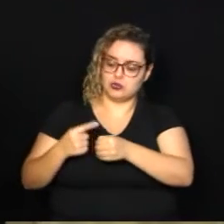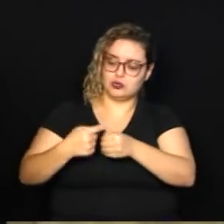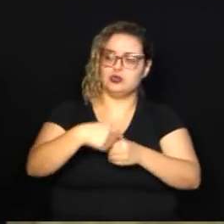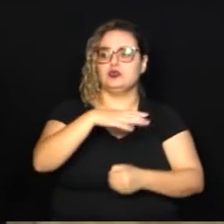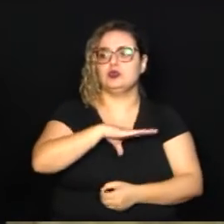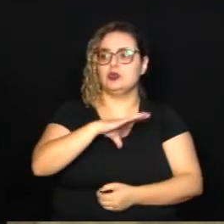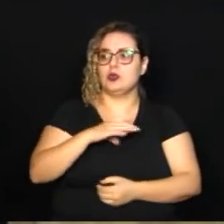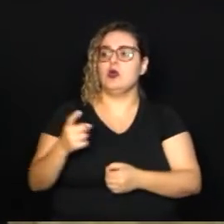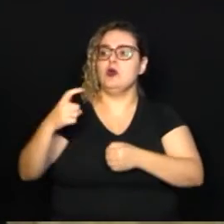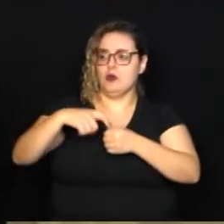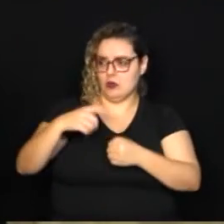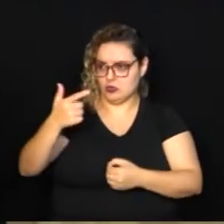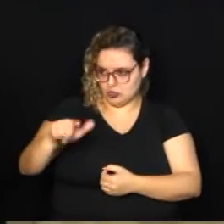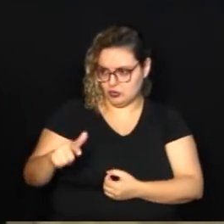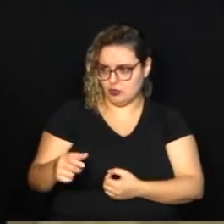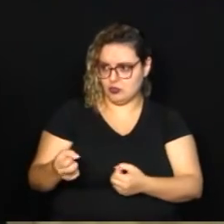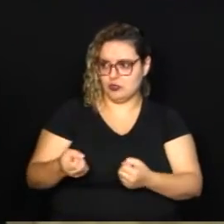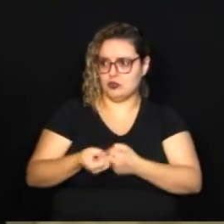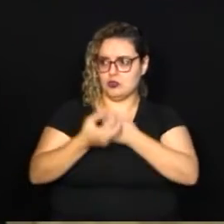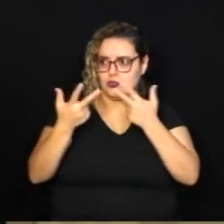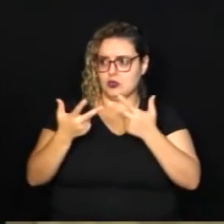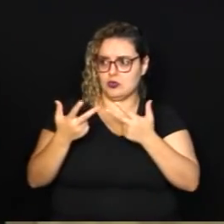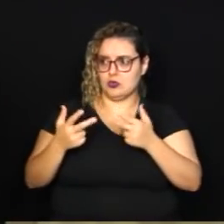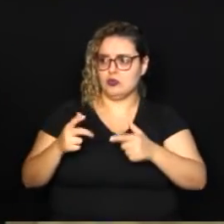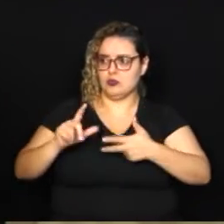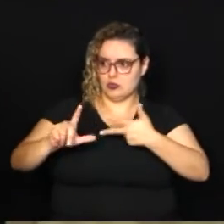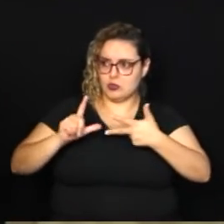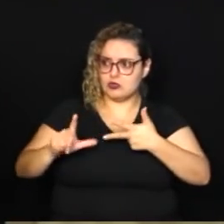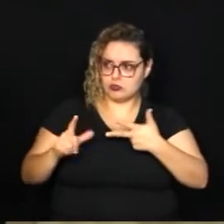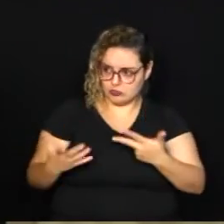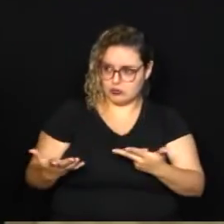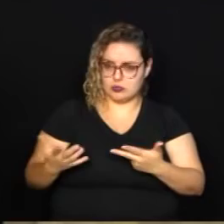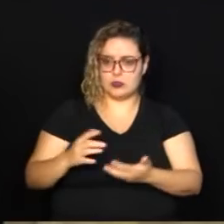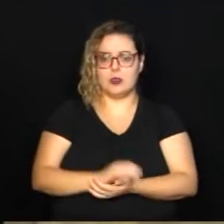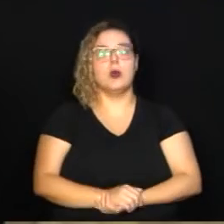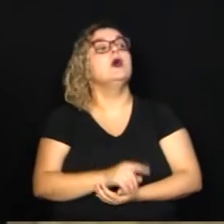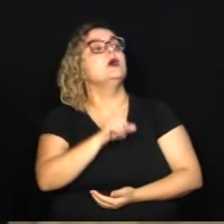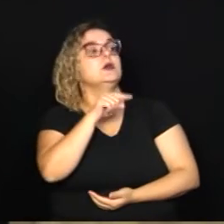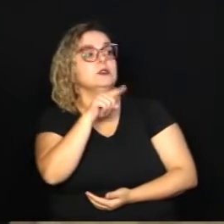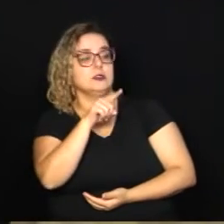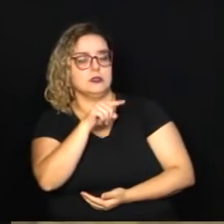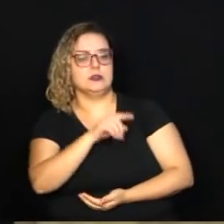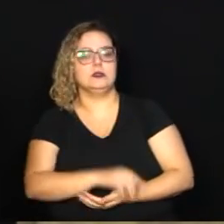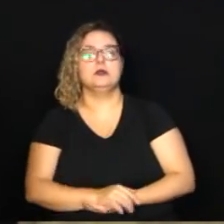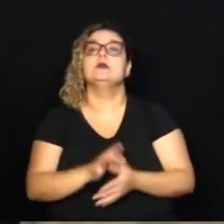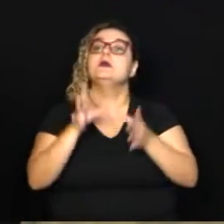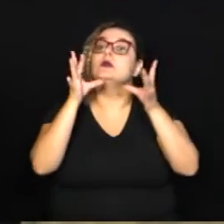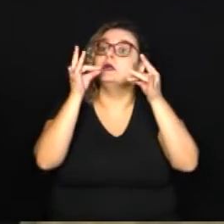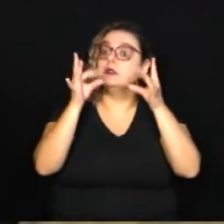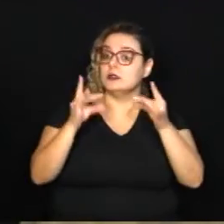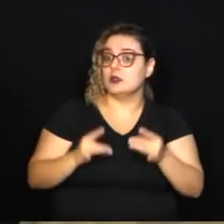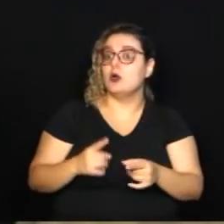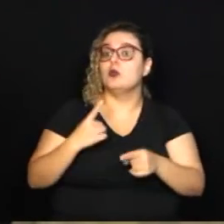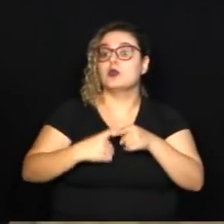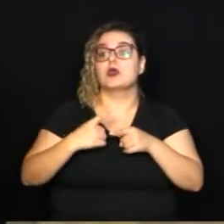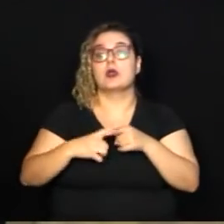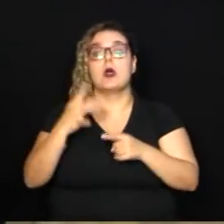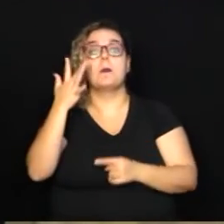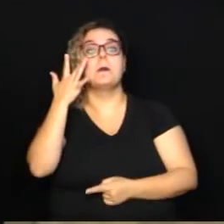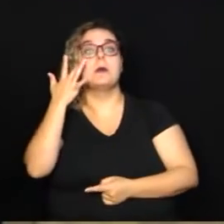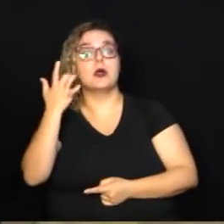Campinas. Volta daqui a pouco com as notícias do Legislativo aqui da Câmara de Campinas? Volto sim, e detalhando porque amanhã nós